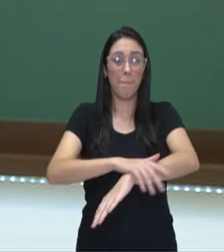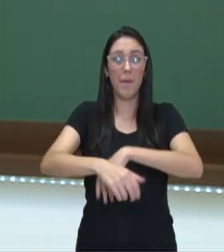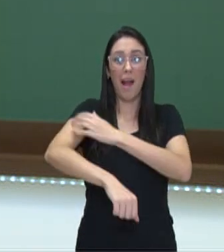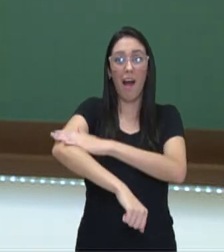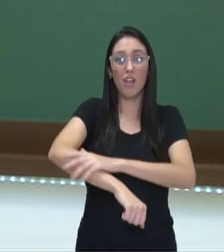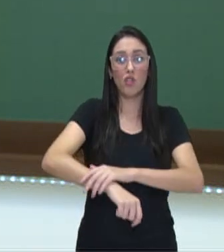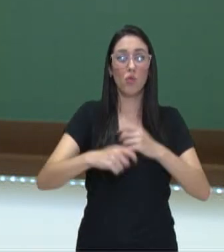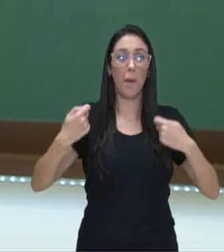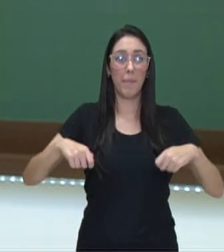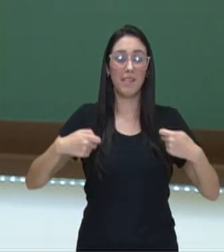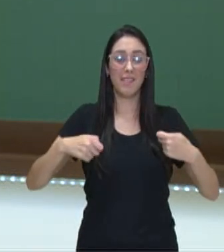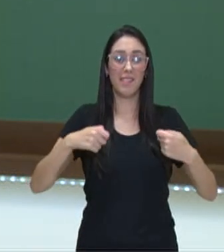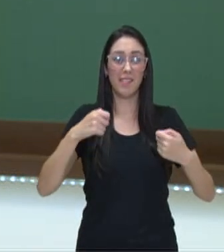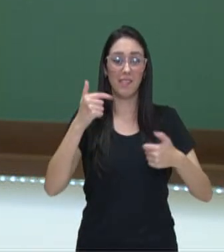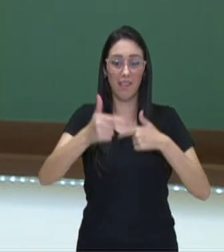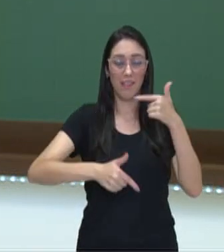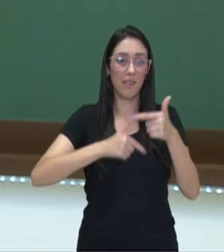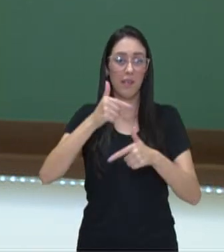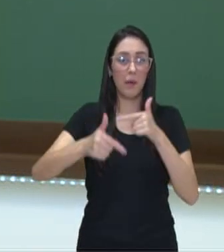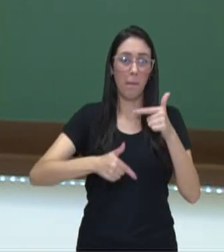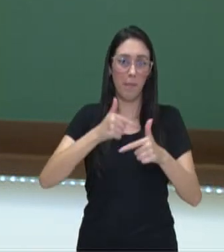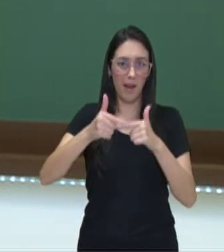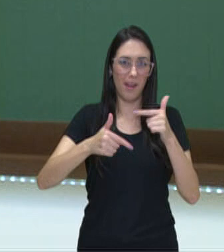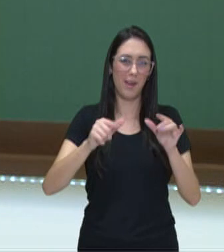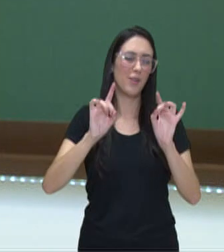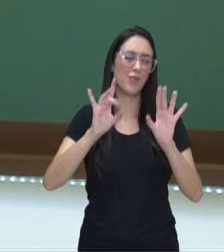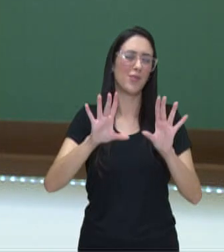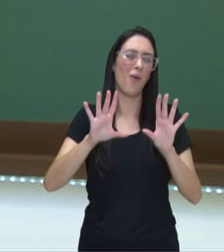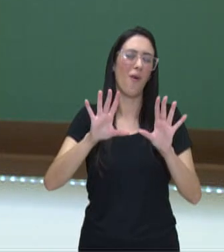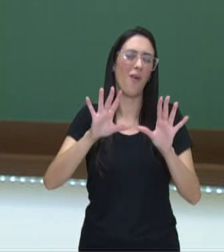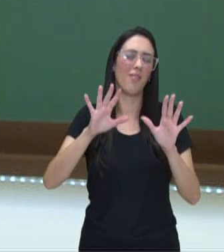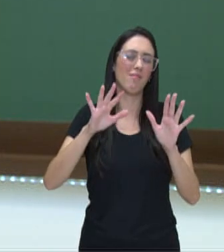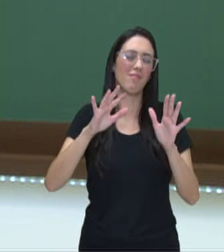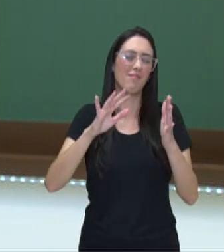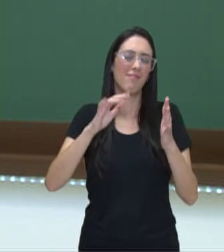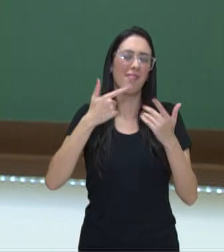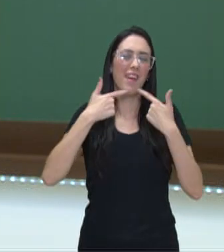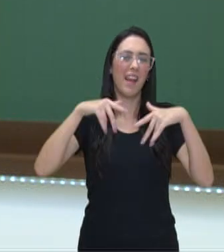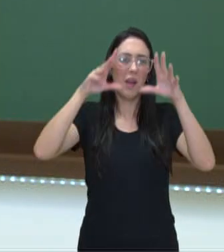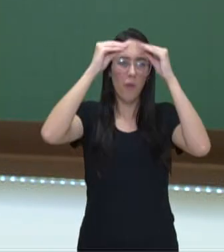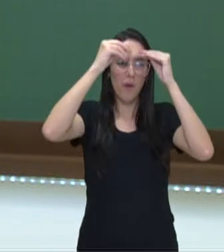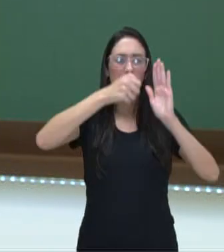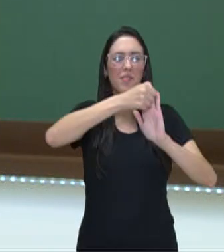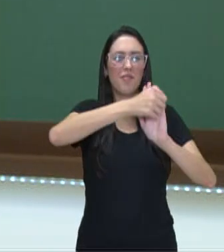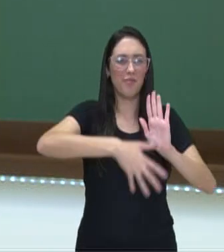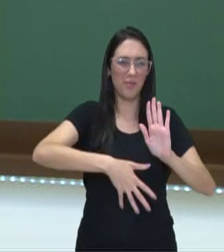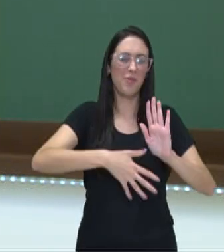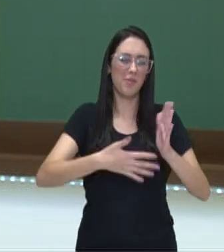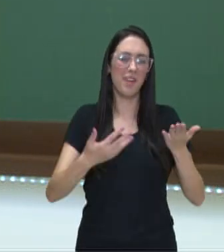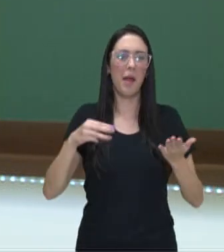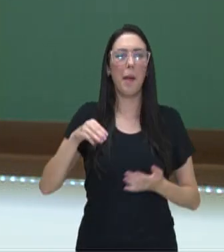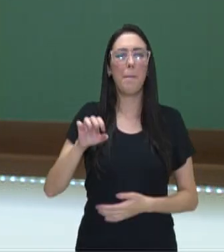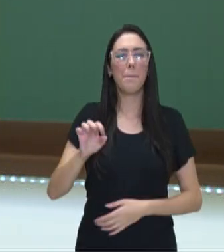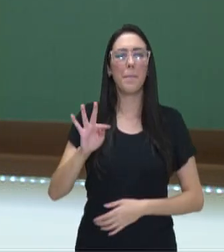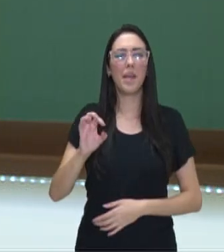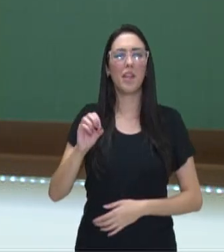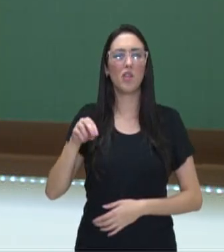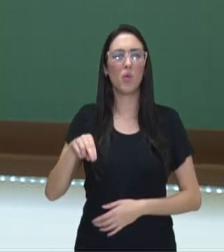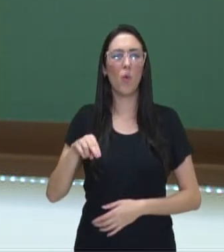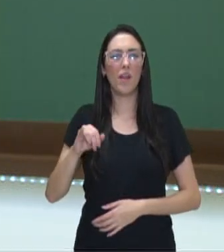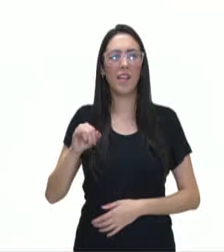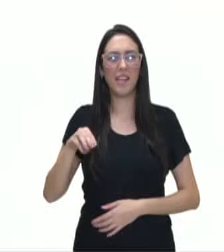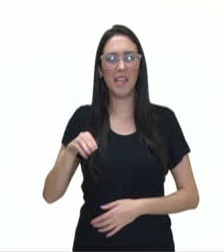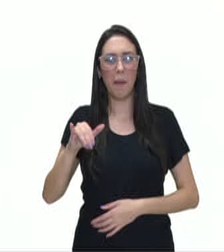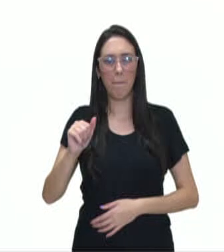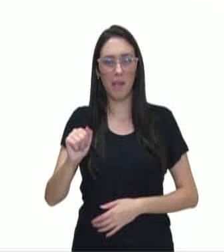e tem-se a parte pelo todo aqui sendo ilustrada numa figura de linguagem que chamamos de metonímia. Também